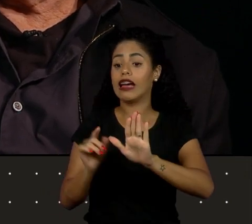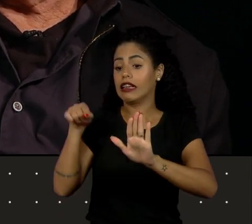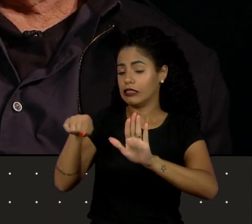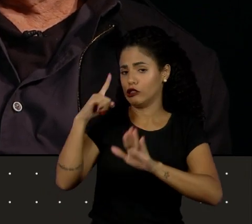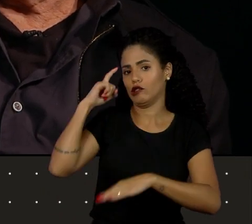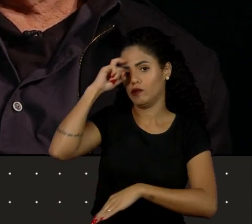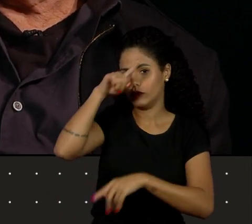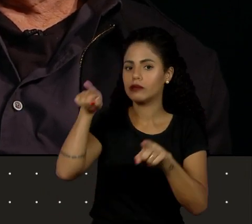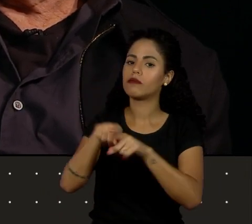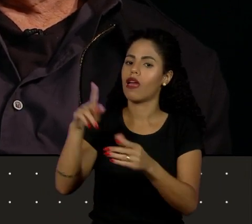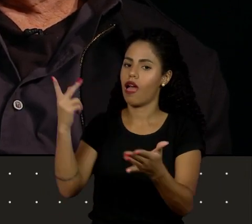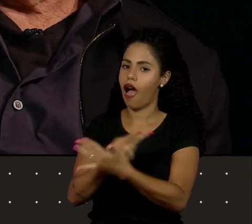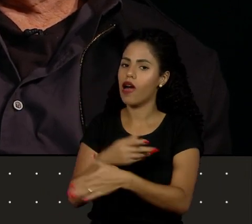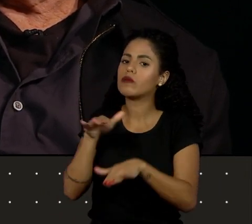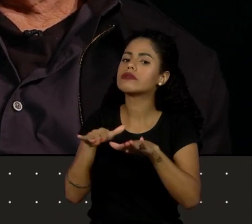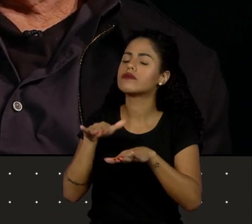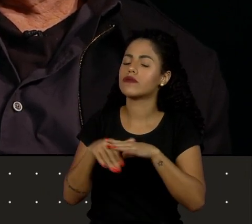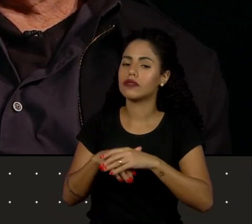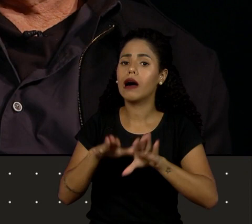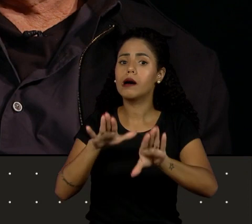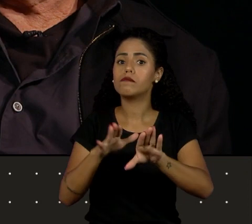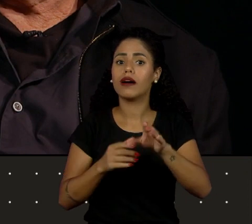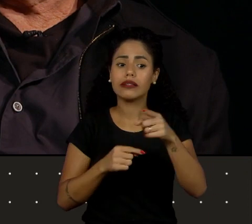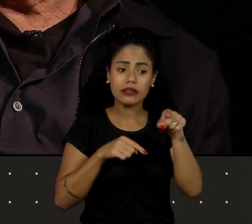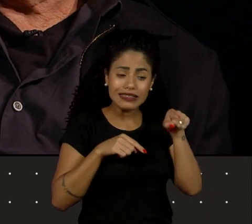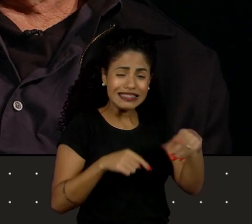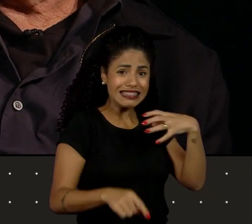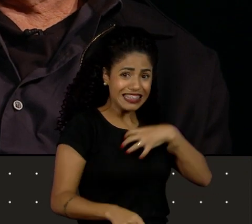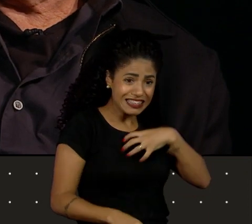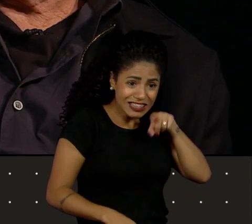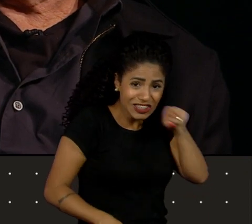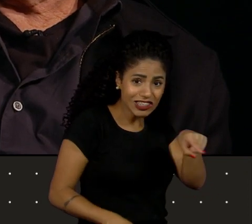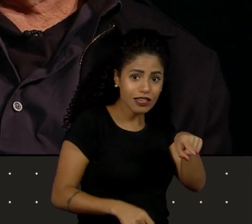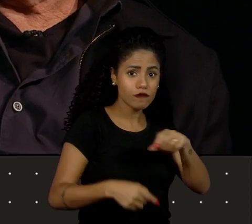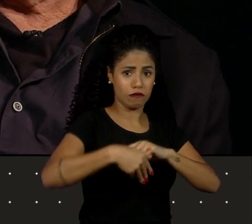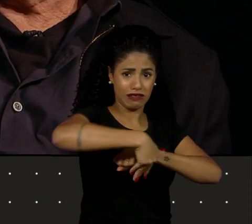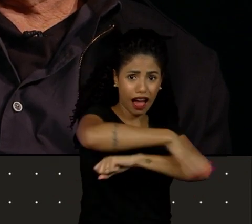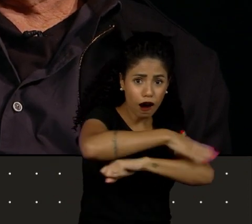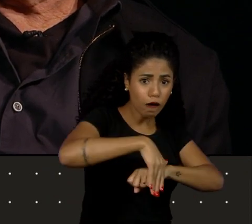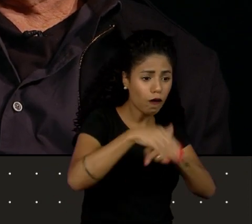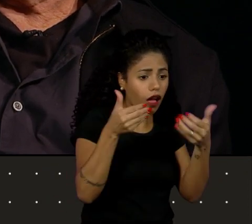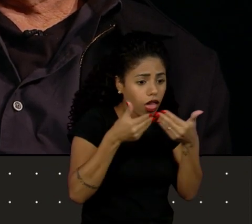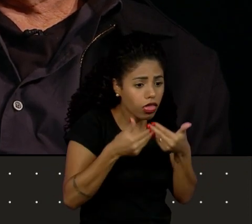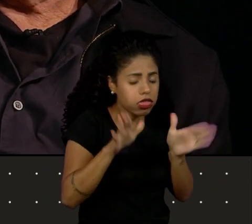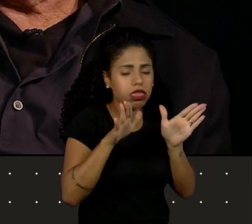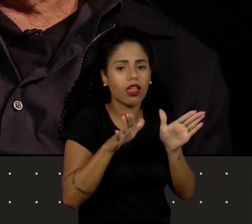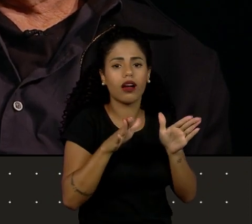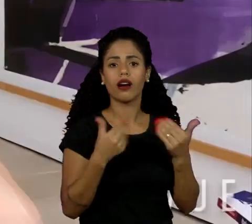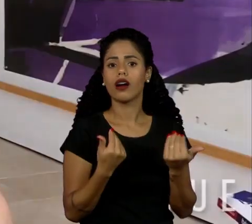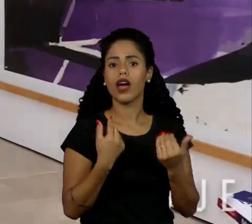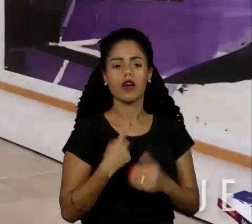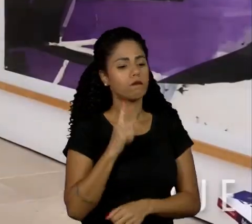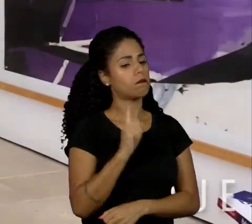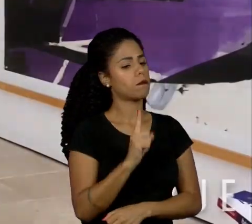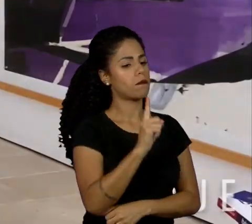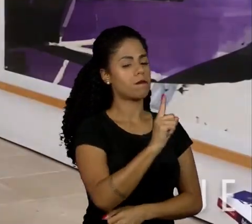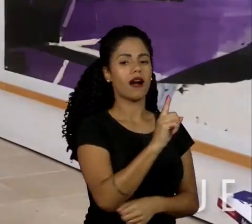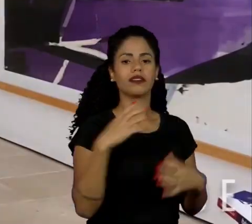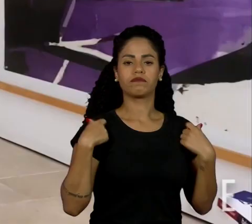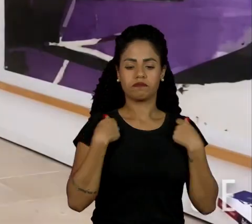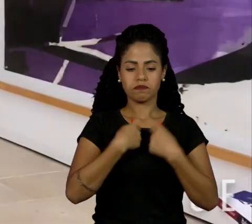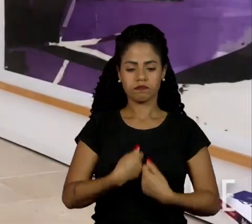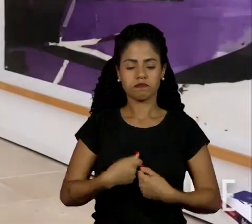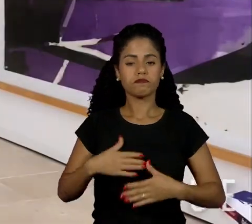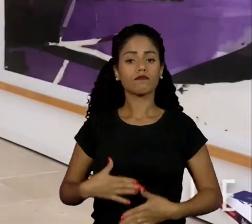dá errado. Mas você fazer nessas circunstâncias que a gente chegava num lugar, eu toda vestida até